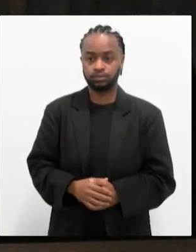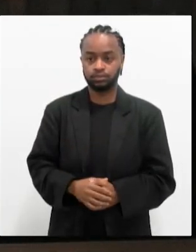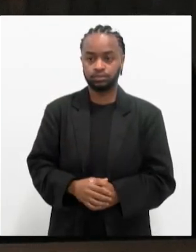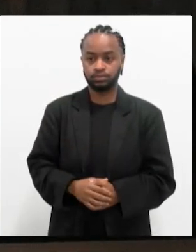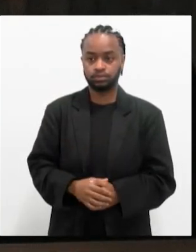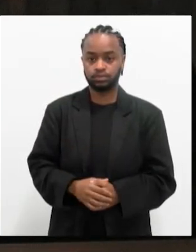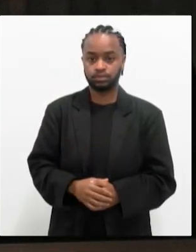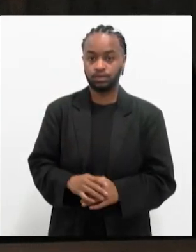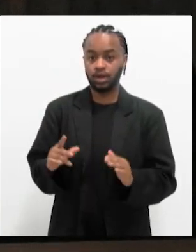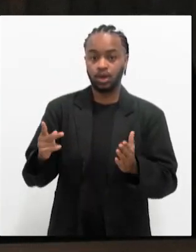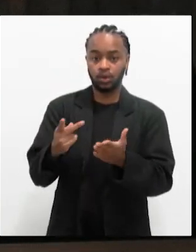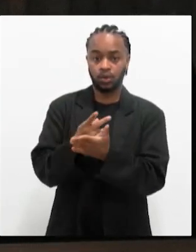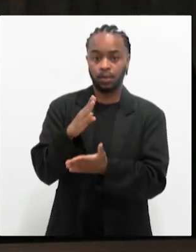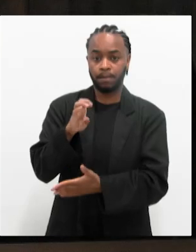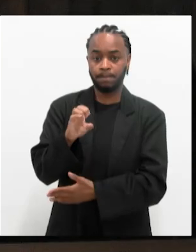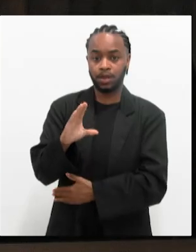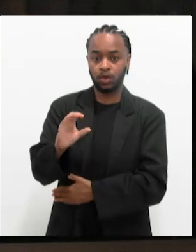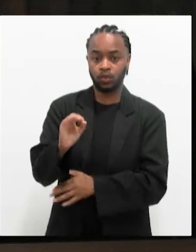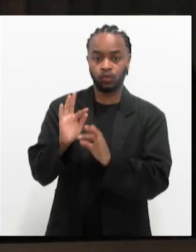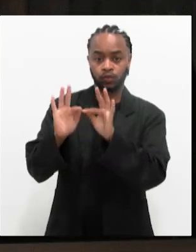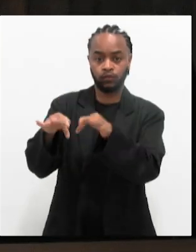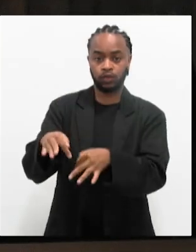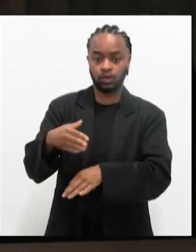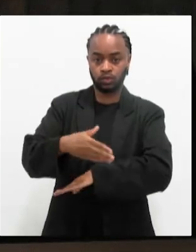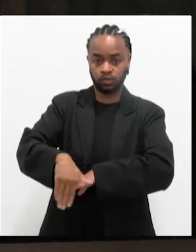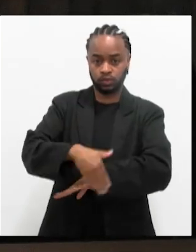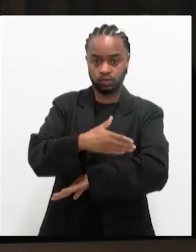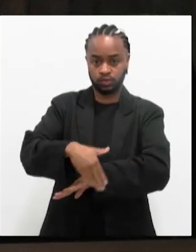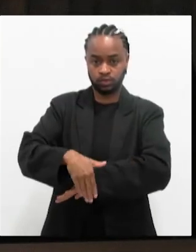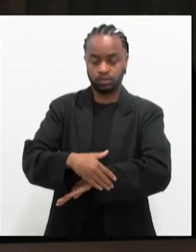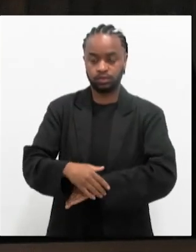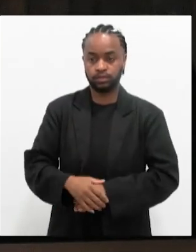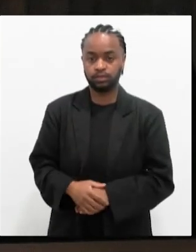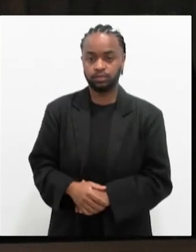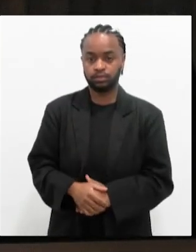Acontecia no beco, no final da rua Santo Amaro.